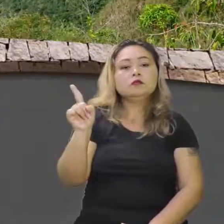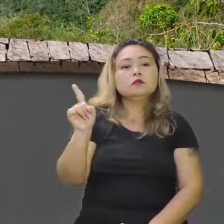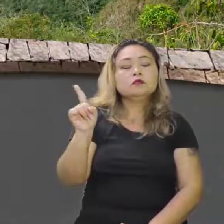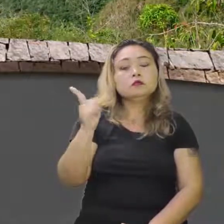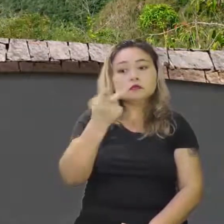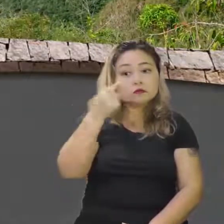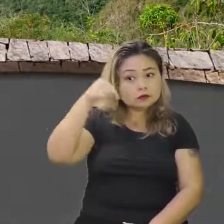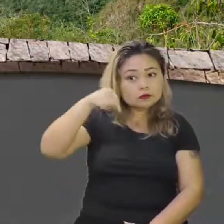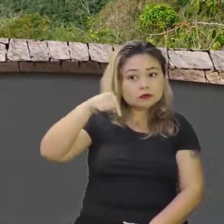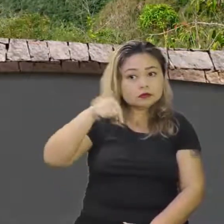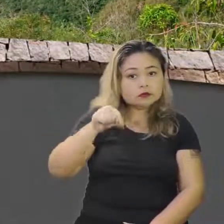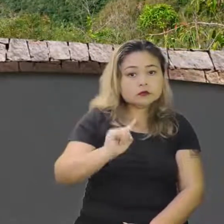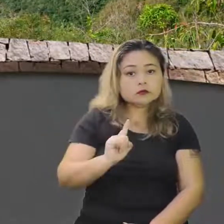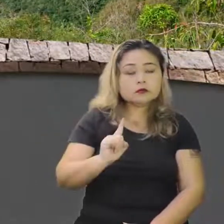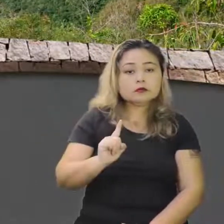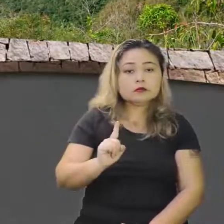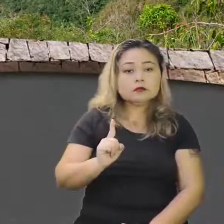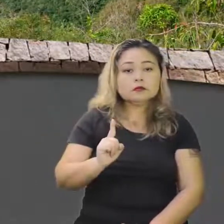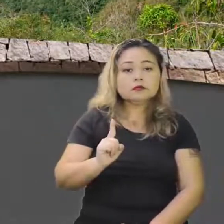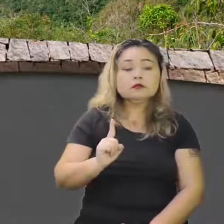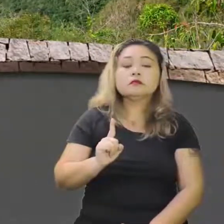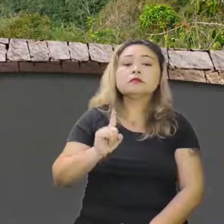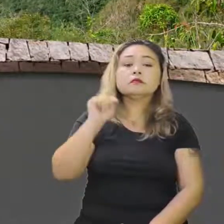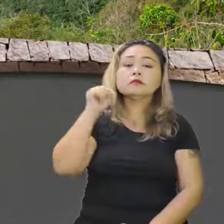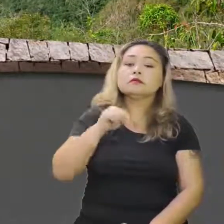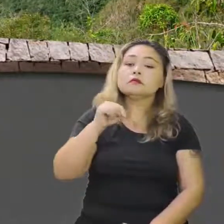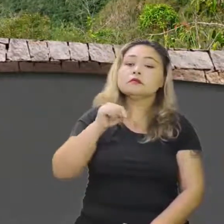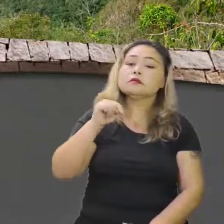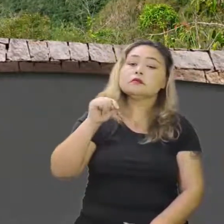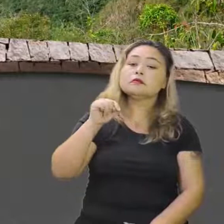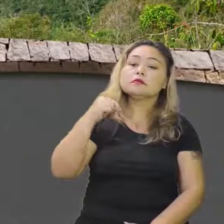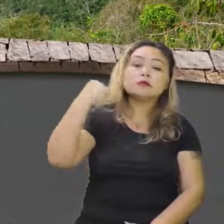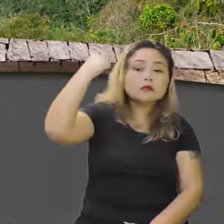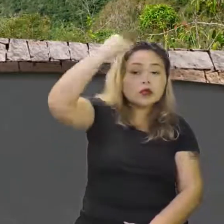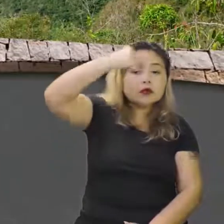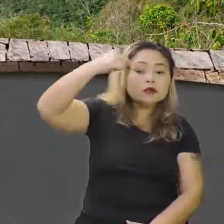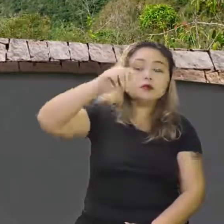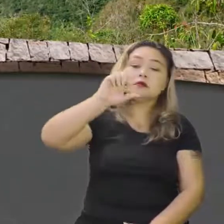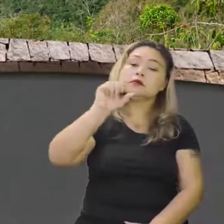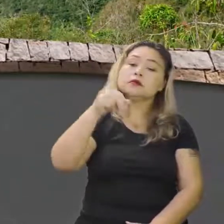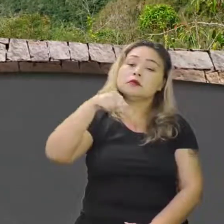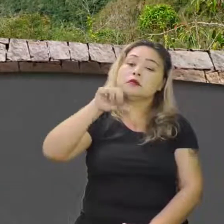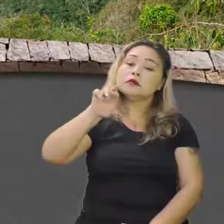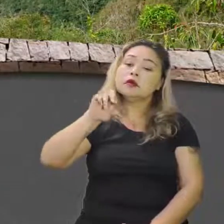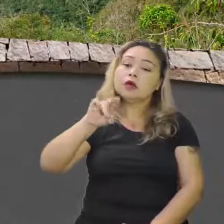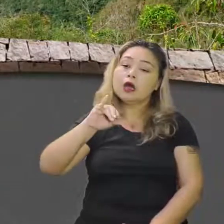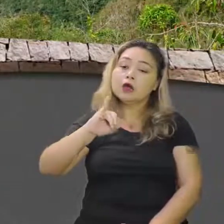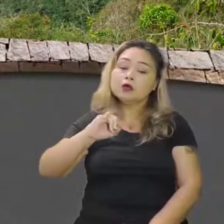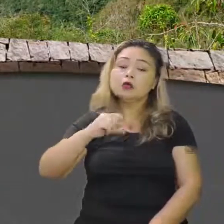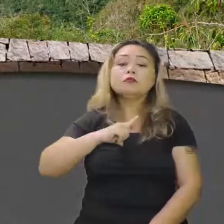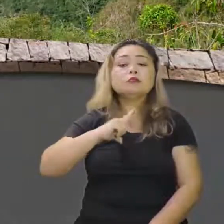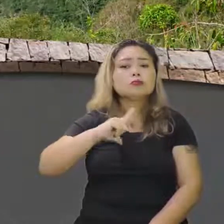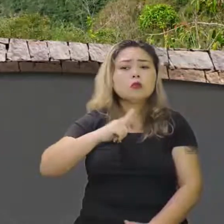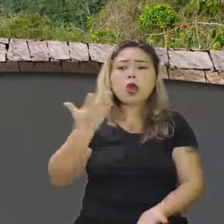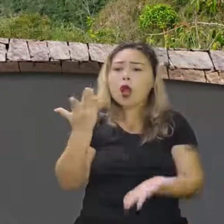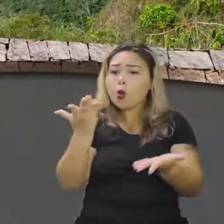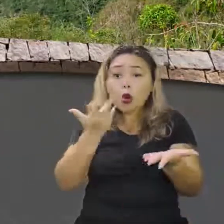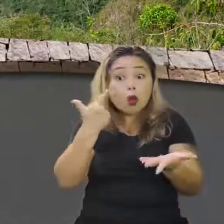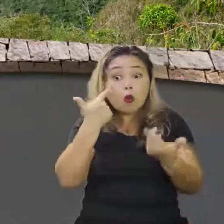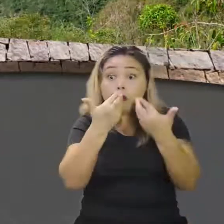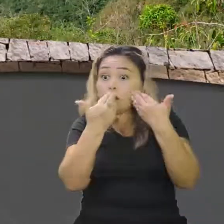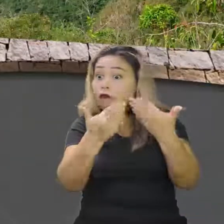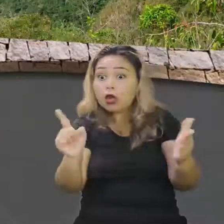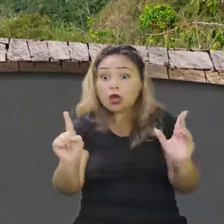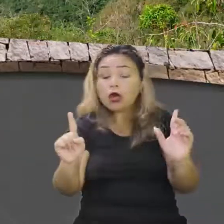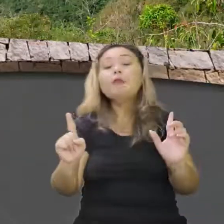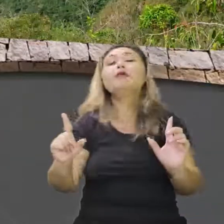Mas vamos falar daqui, que é o nosso local. Portanto, Santo Antônio deixou de existir, mas existia. E aí você viu, nas aulas